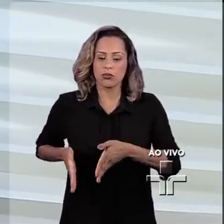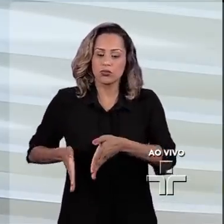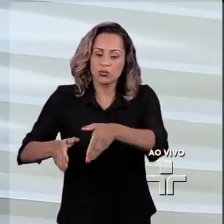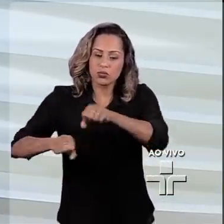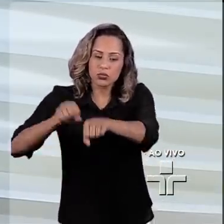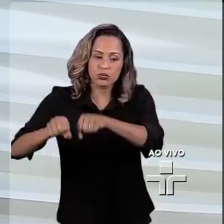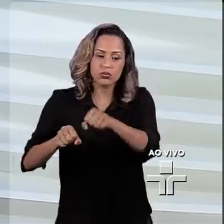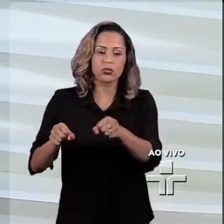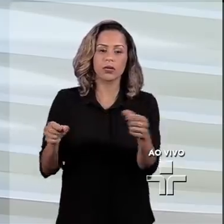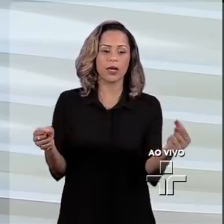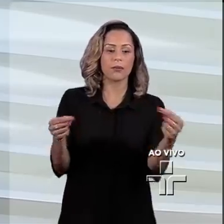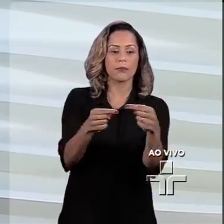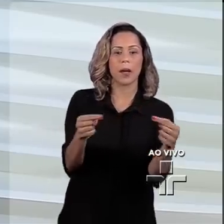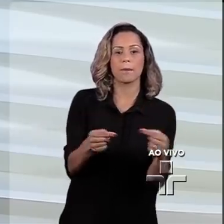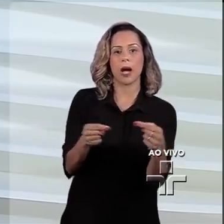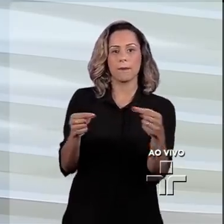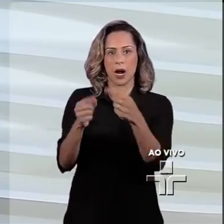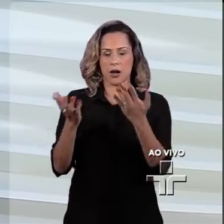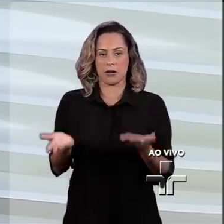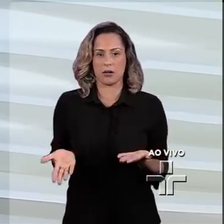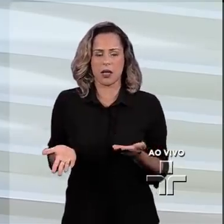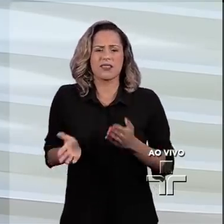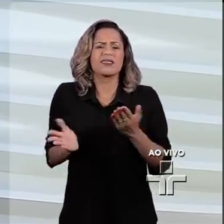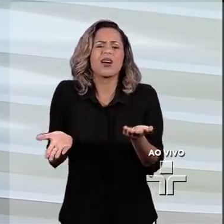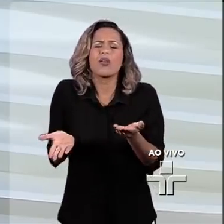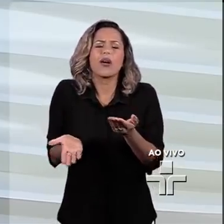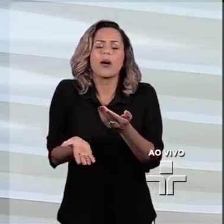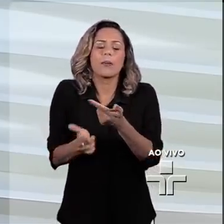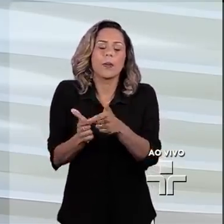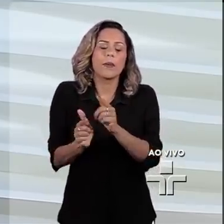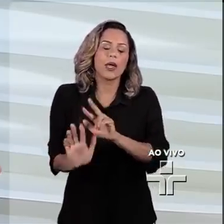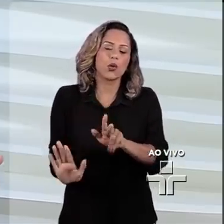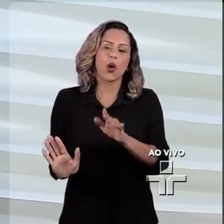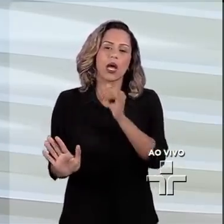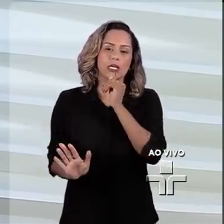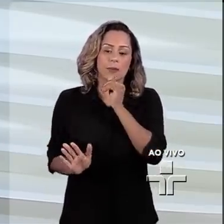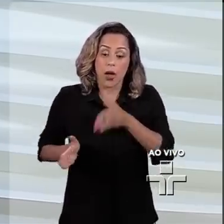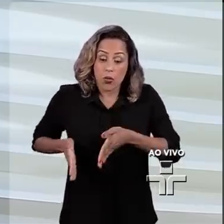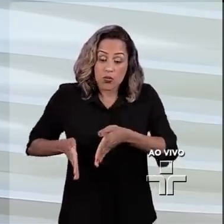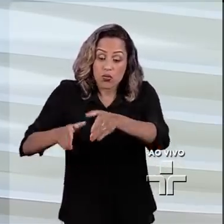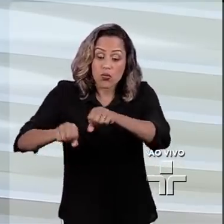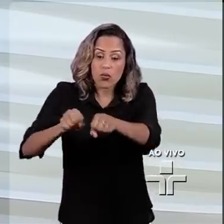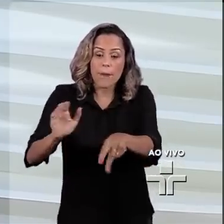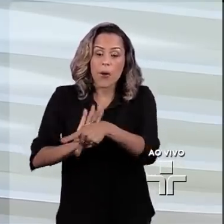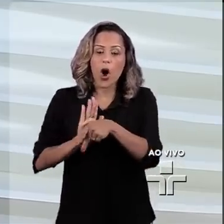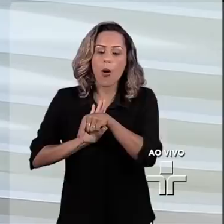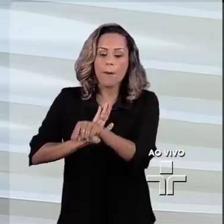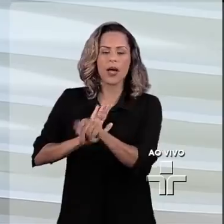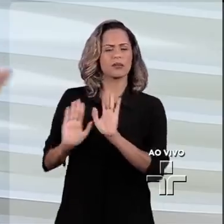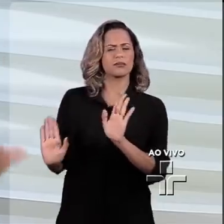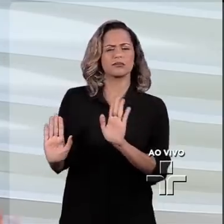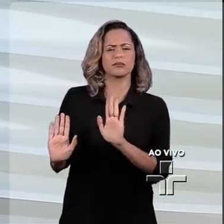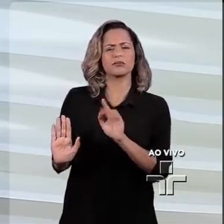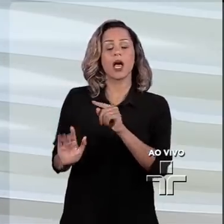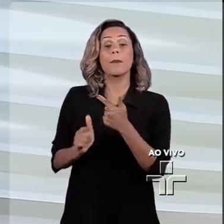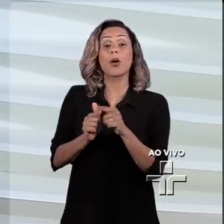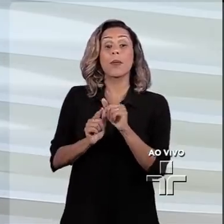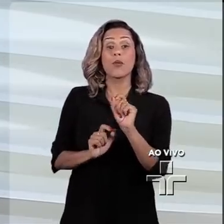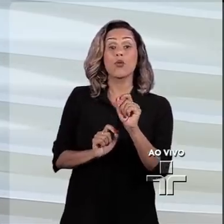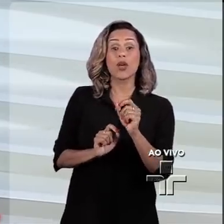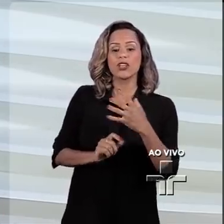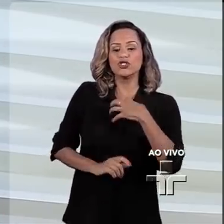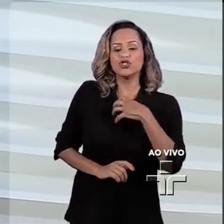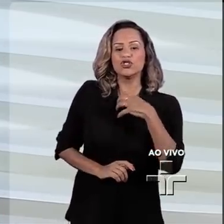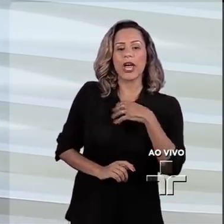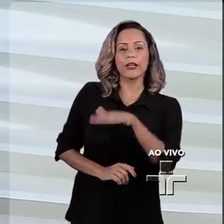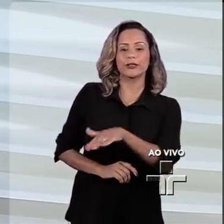Então, meu problema não é com a ciclovia em si, meu problema é com a forma como ela foi